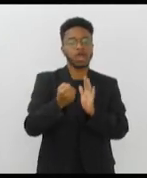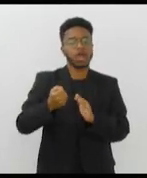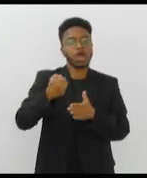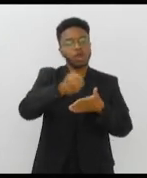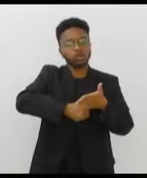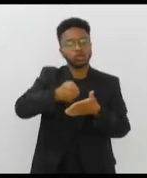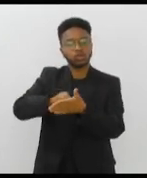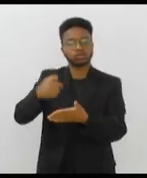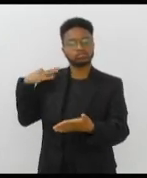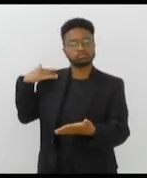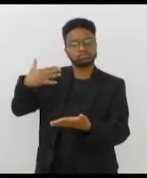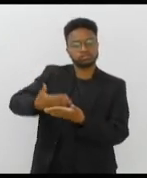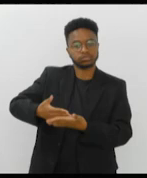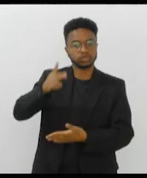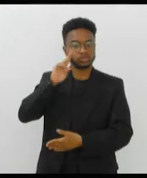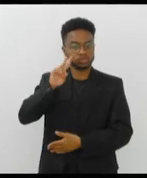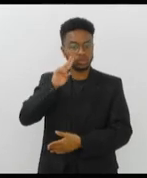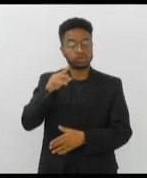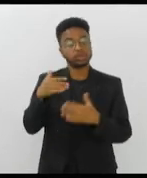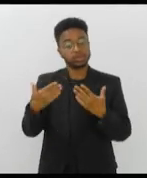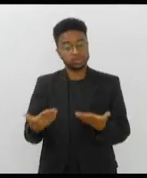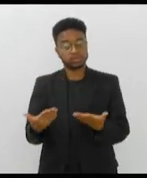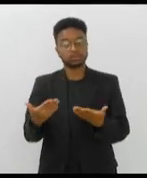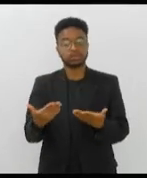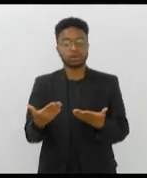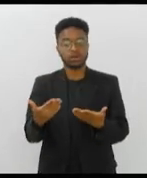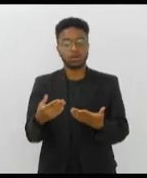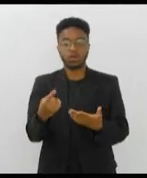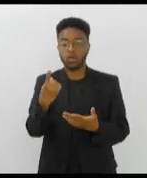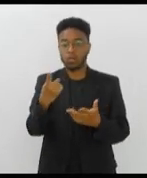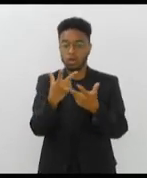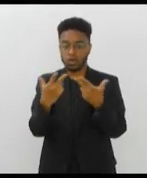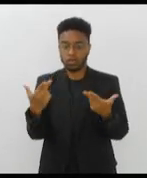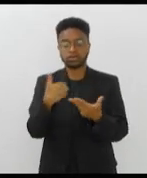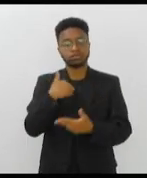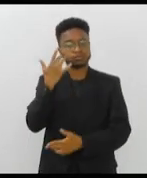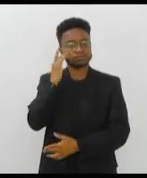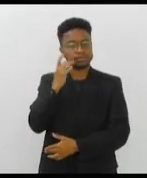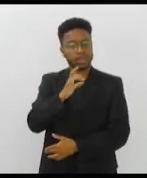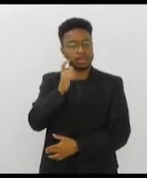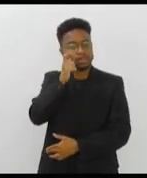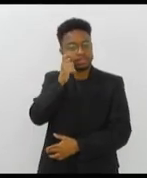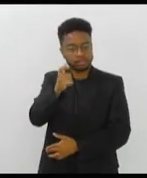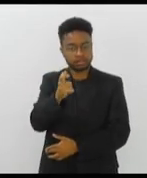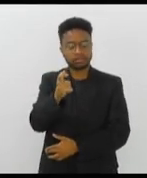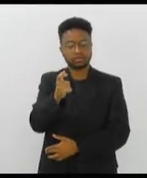histórica. Então, esse foi um dos lados que eu achei mais interessante